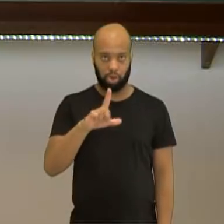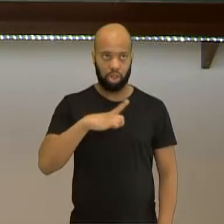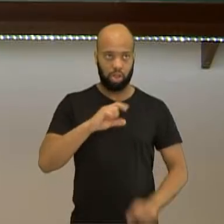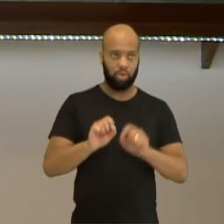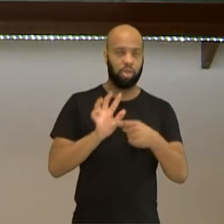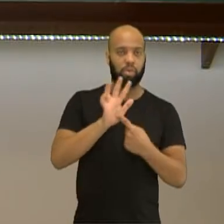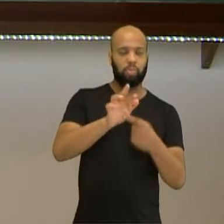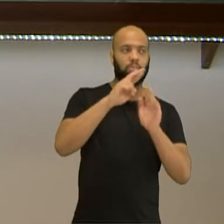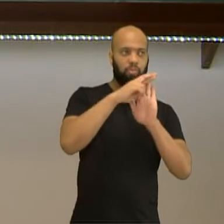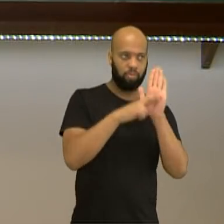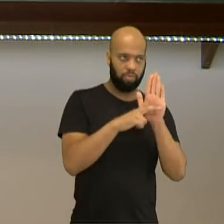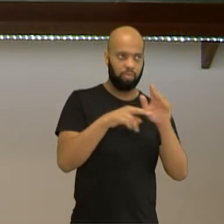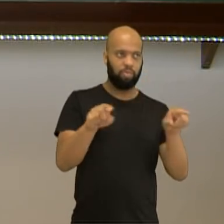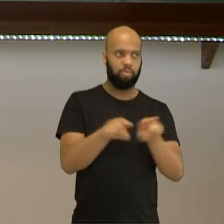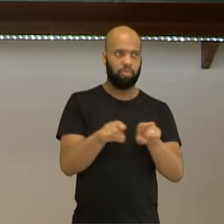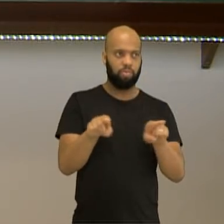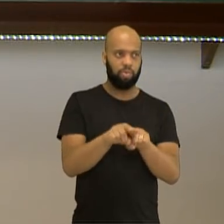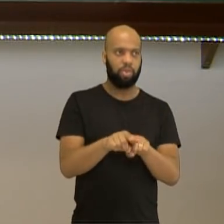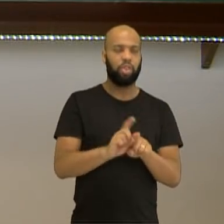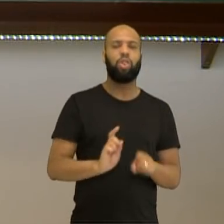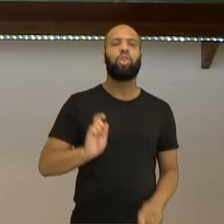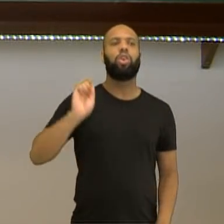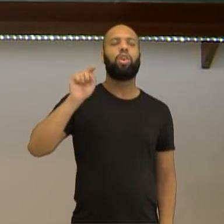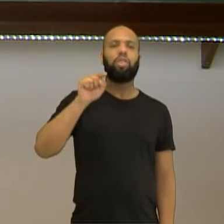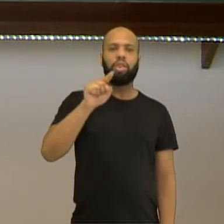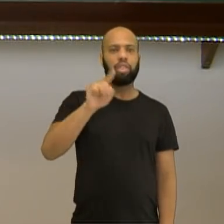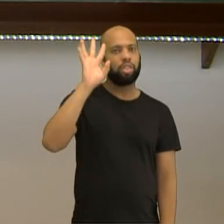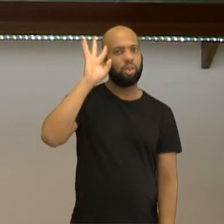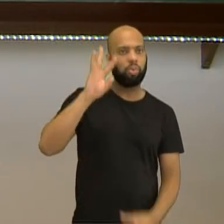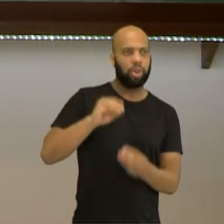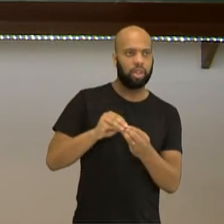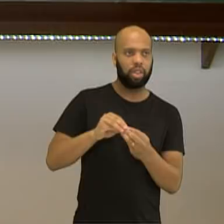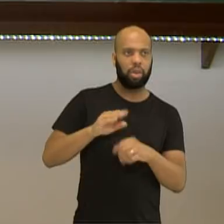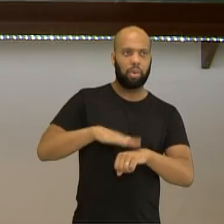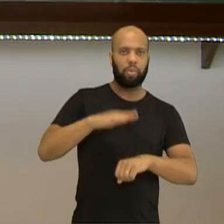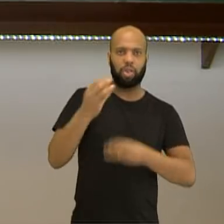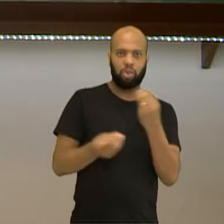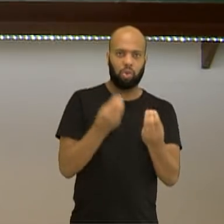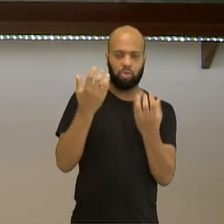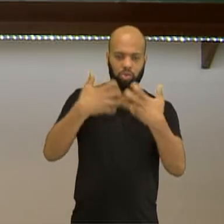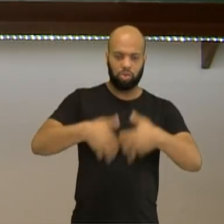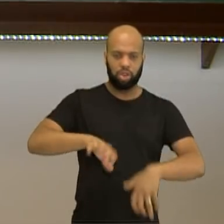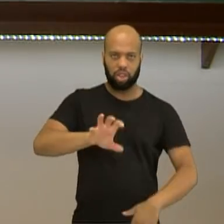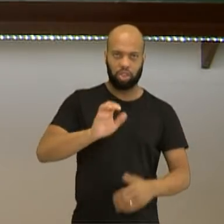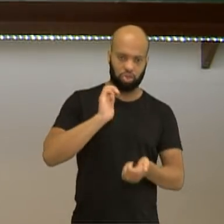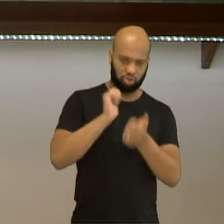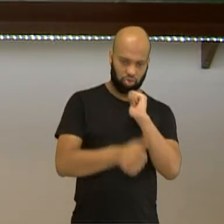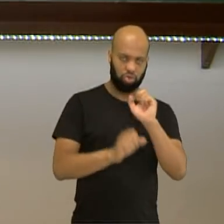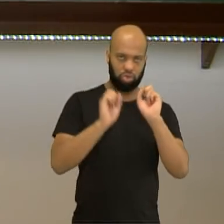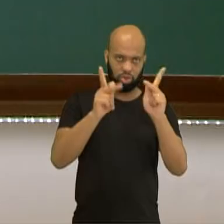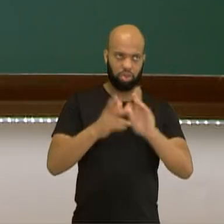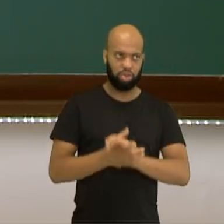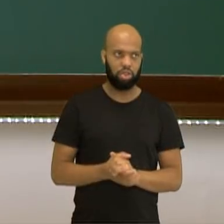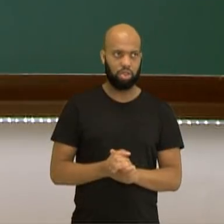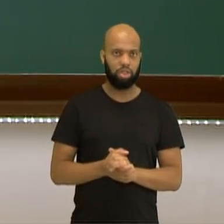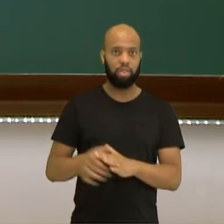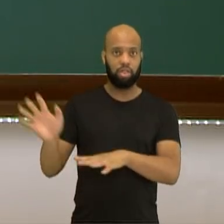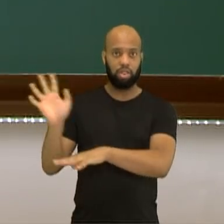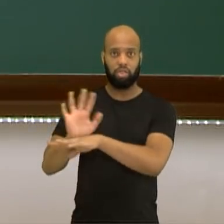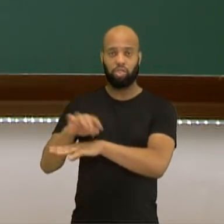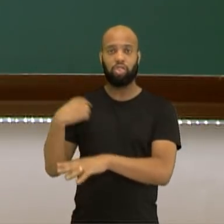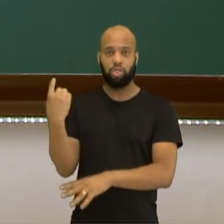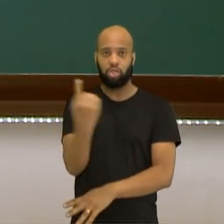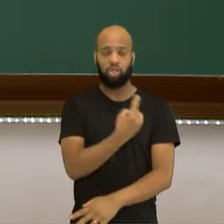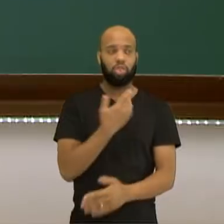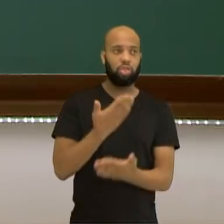as regras, né? Para vocês entenderem mais como que funciona esse jogo. Nesse vídeo,